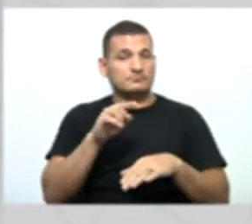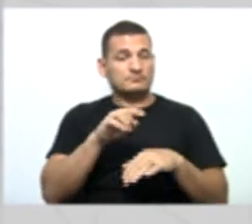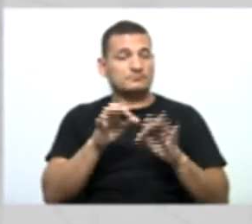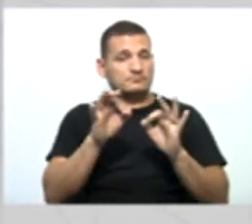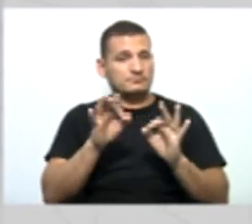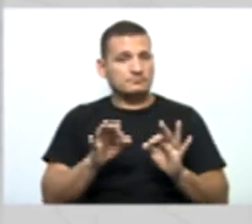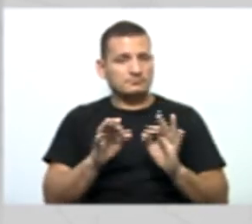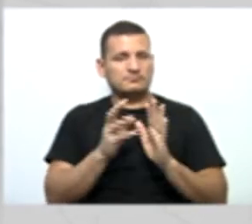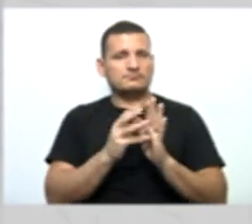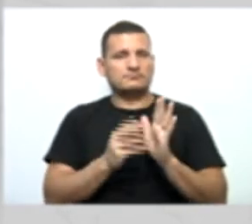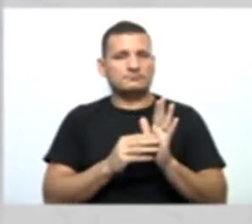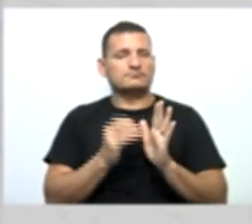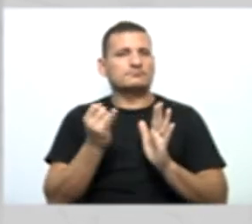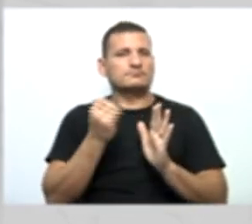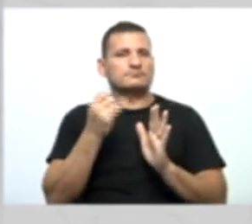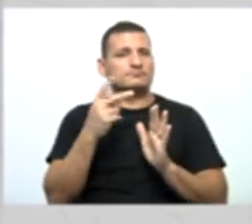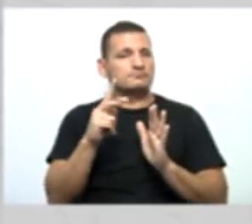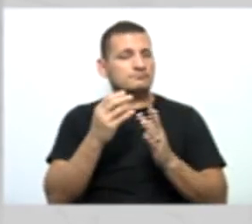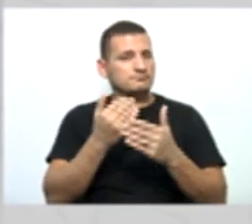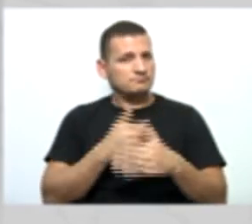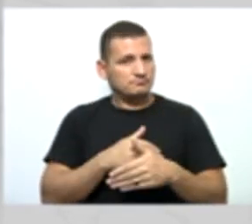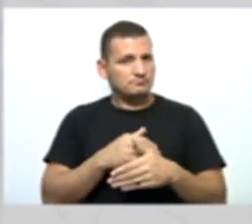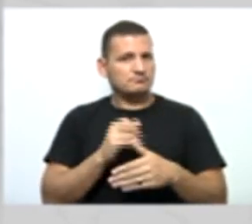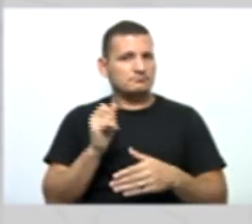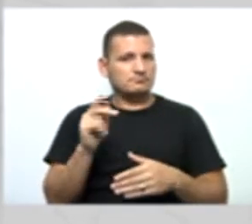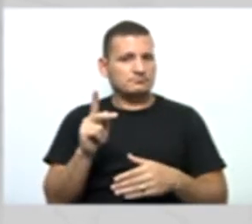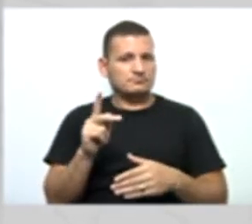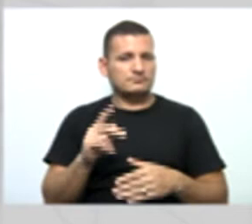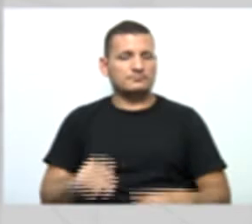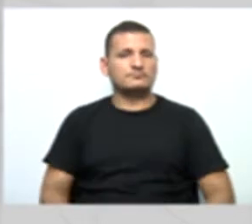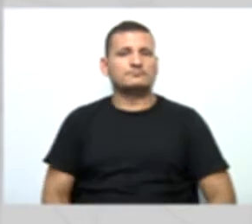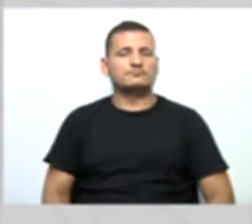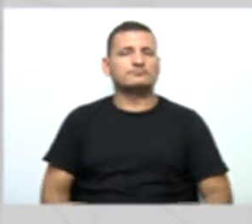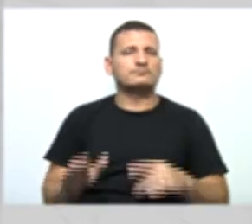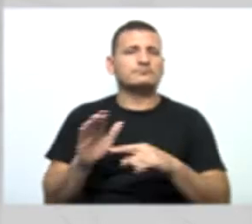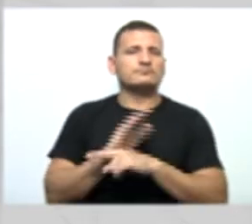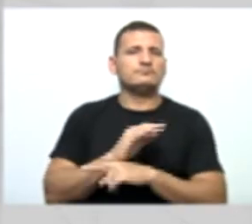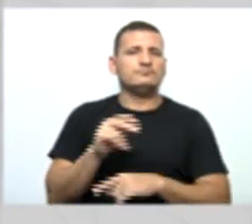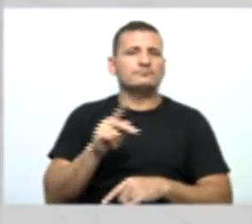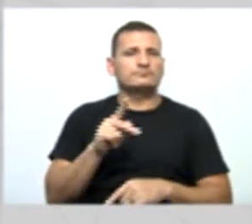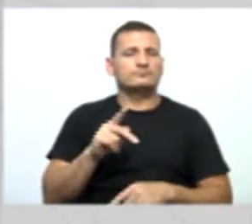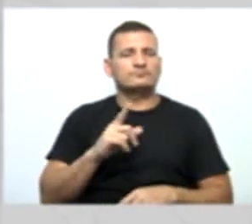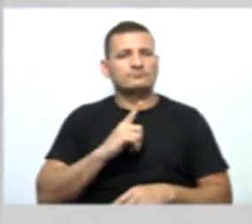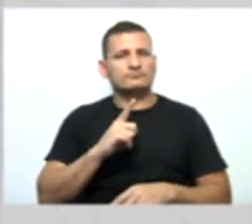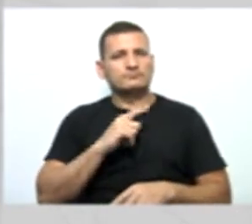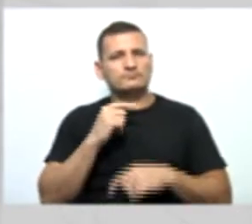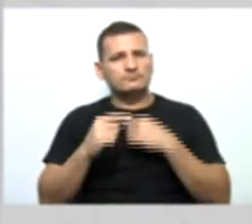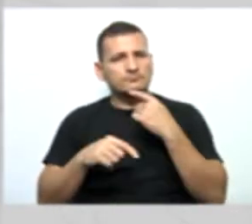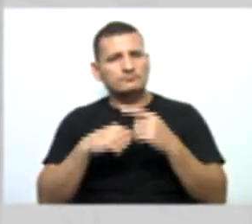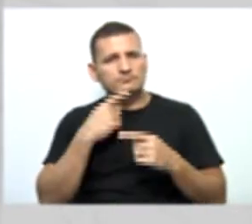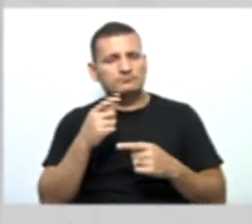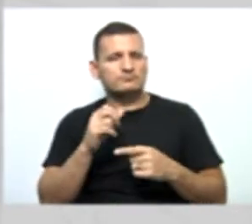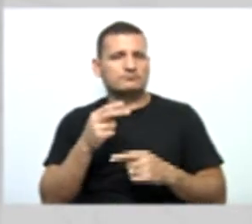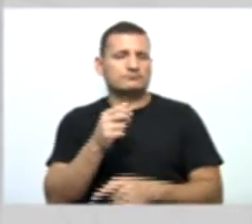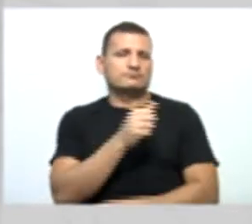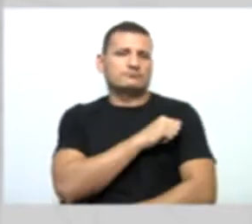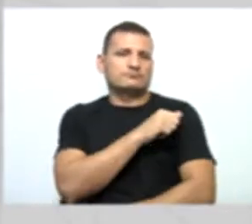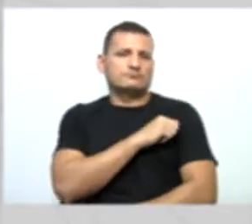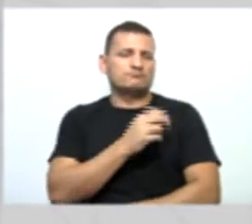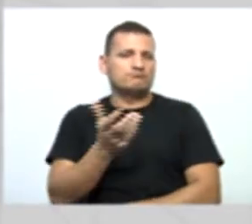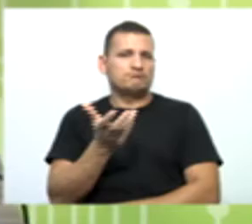é importantíssimo e vai estar na sua prova, ok? Professor Eduardo, temos alguma dúvida ou algum complemento sobre